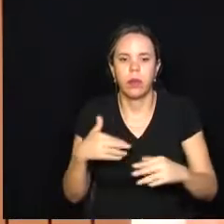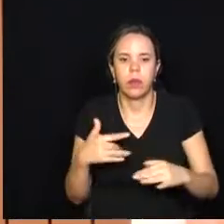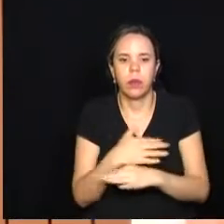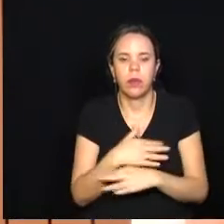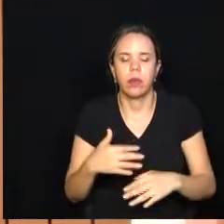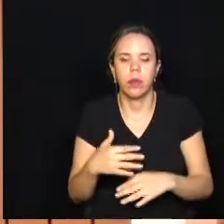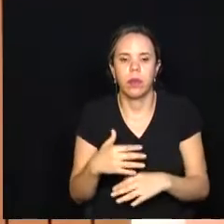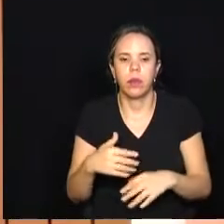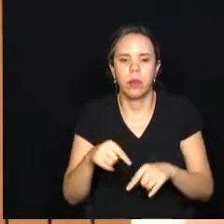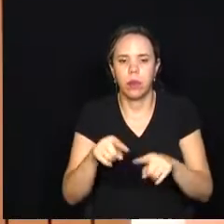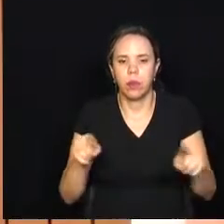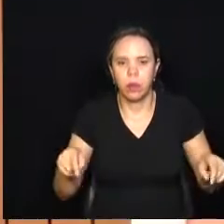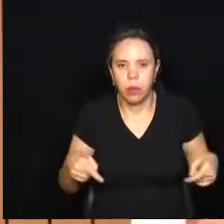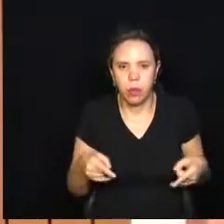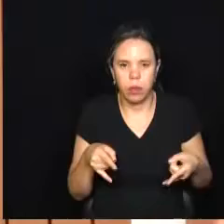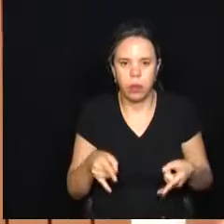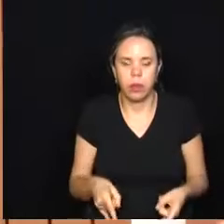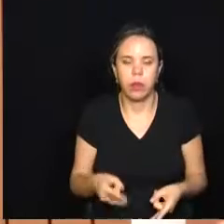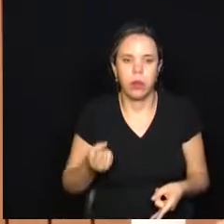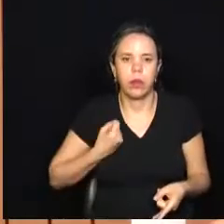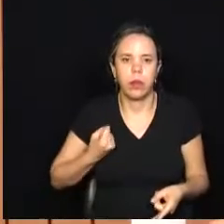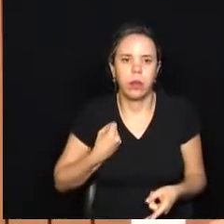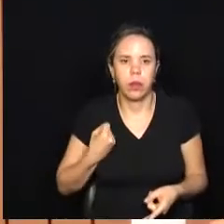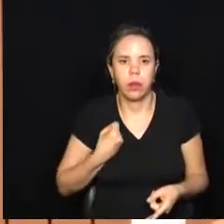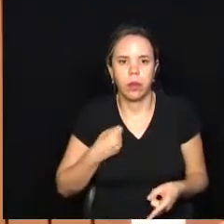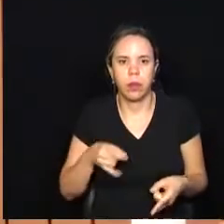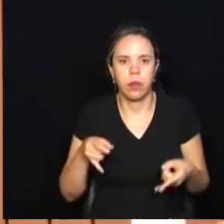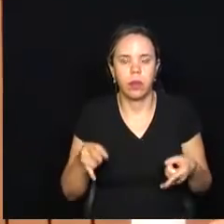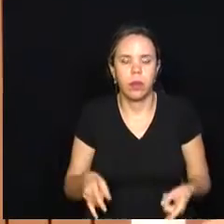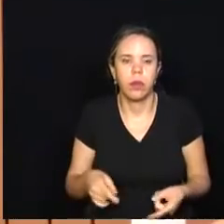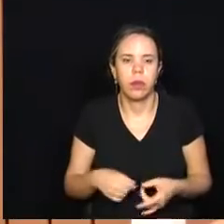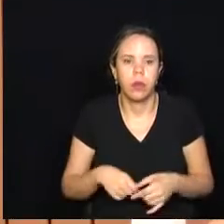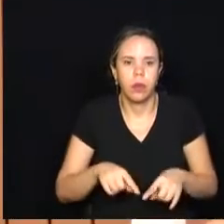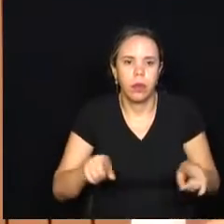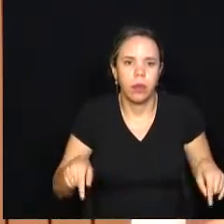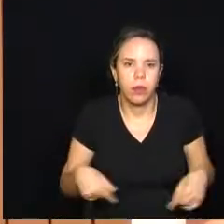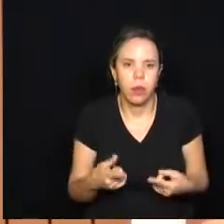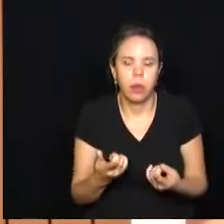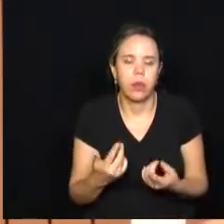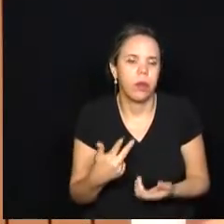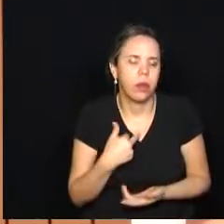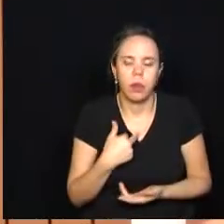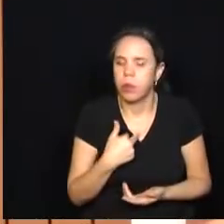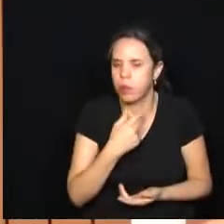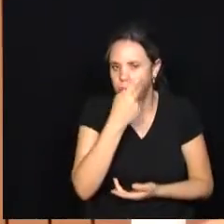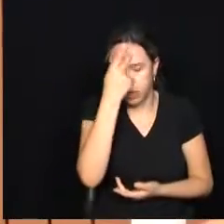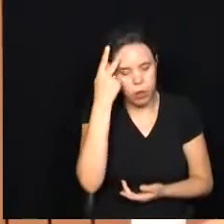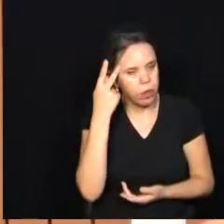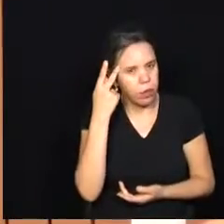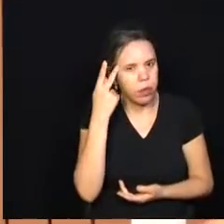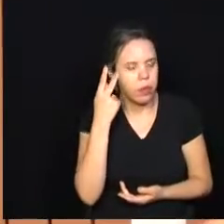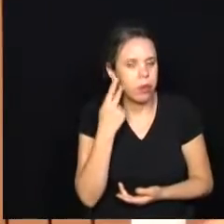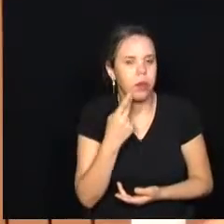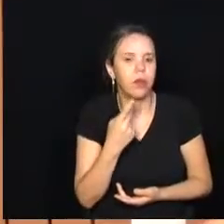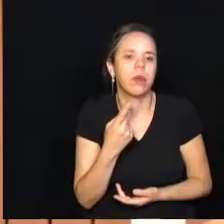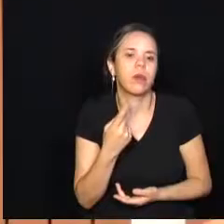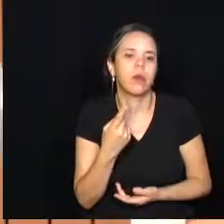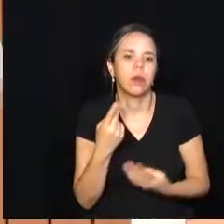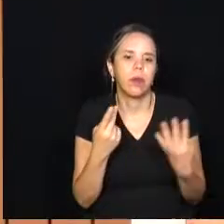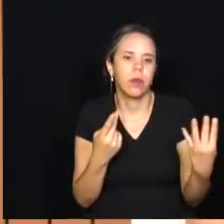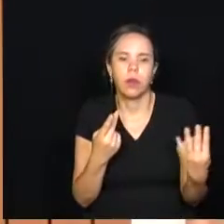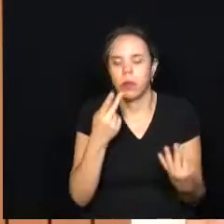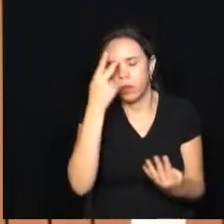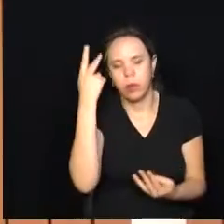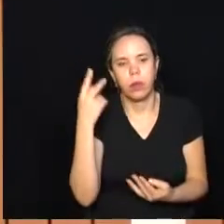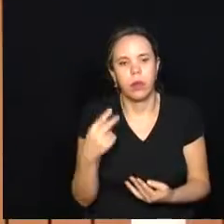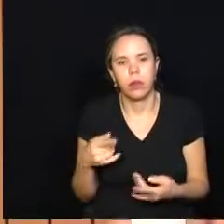de quartos, do número que compõe os quartos. Quer dizer, você não pode ter pessoas acima de 4 pessoas por quarto, você tem que